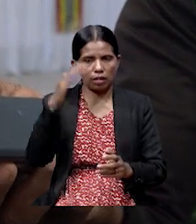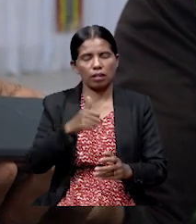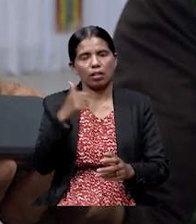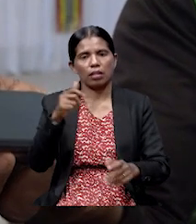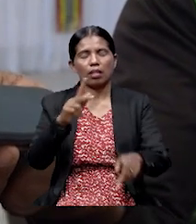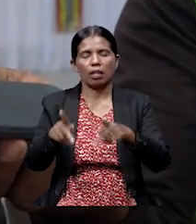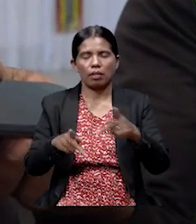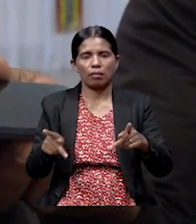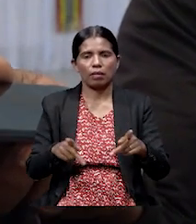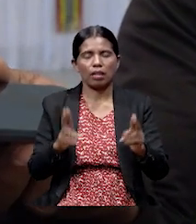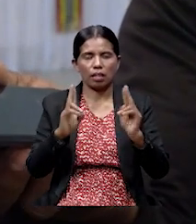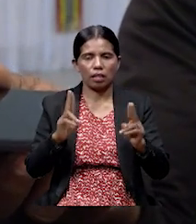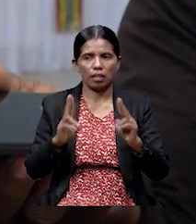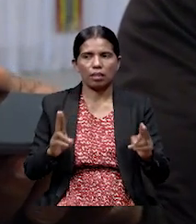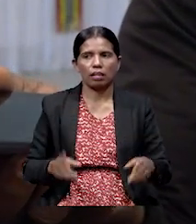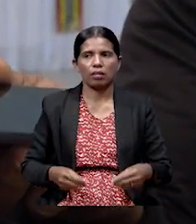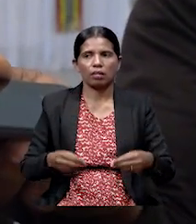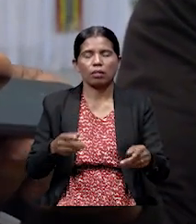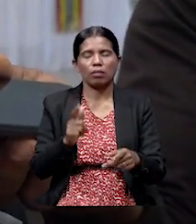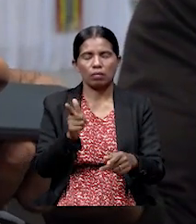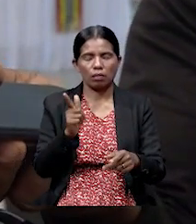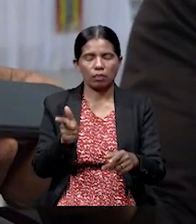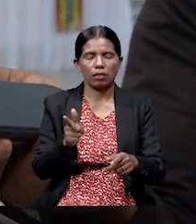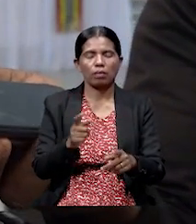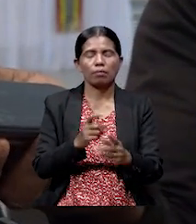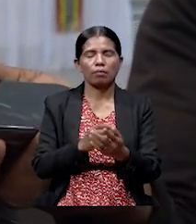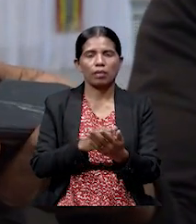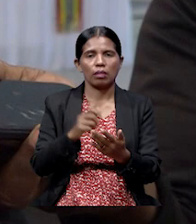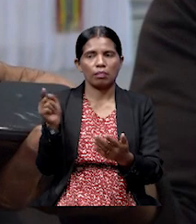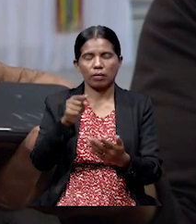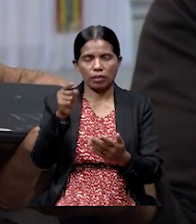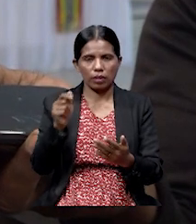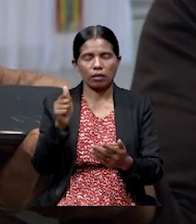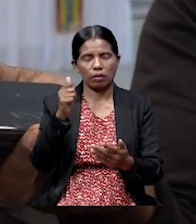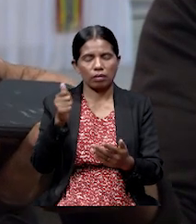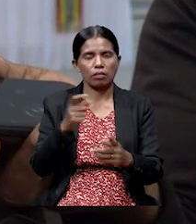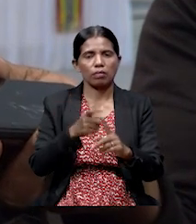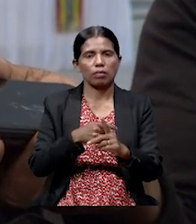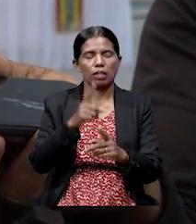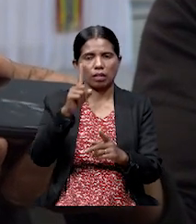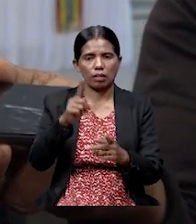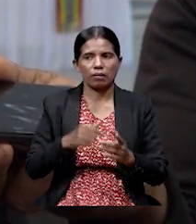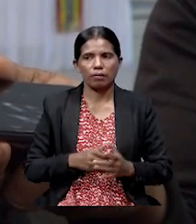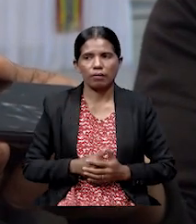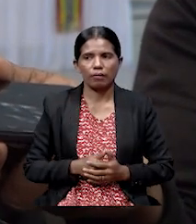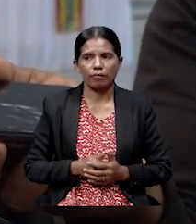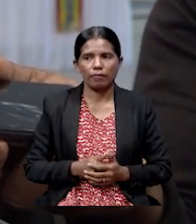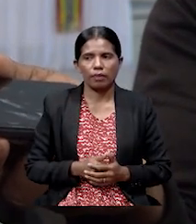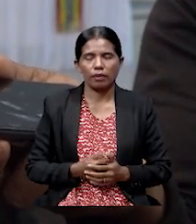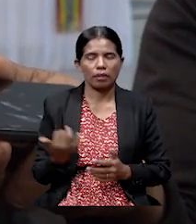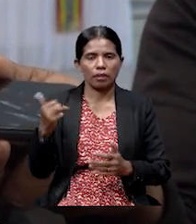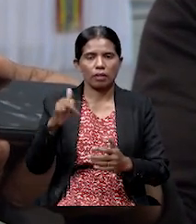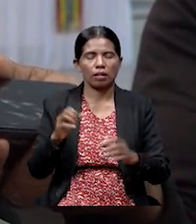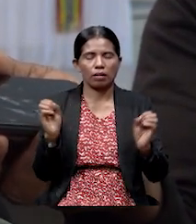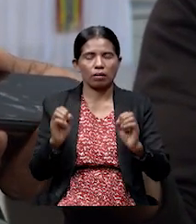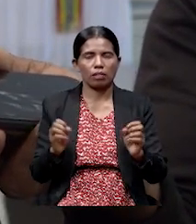balo, quando la lais de valo to 20%, fulang ida, balo 10%, fulang ida. Nene, tan se la coi, be, o fato